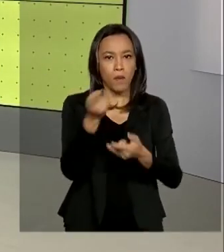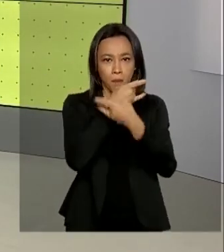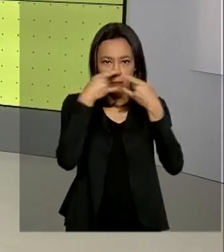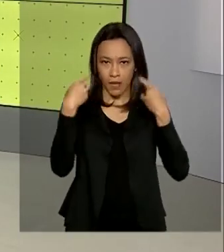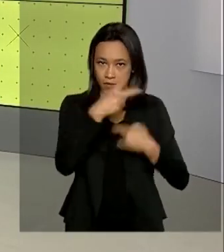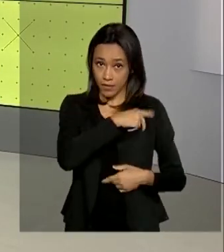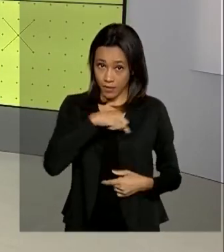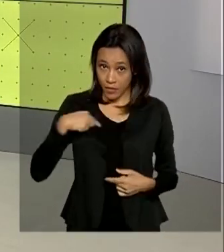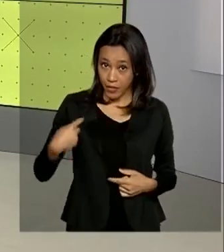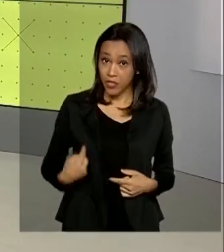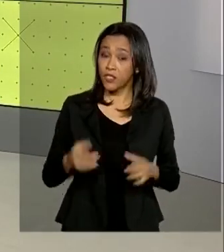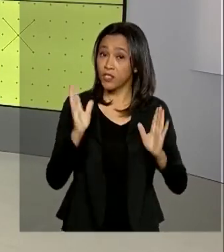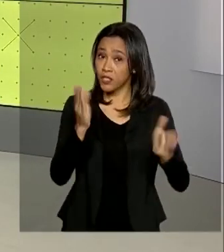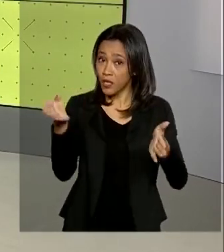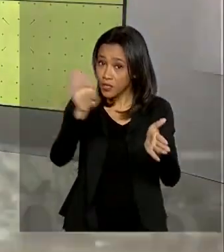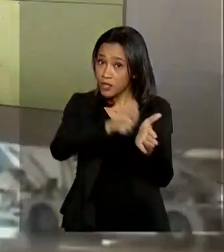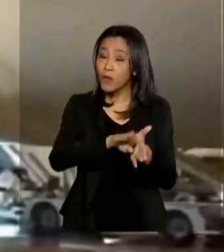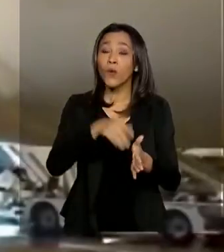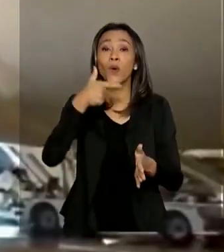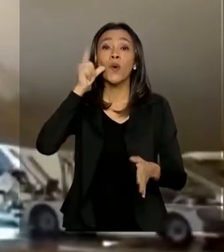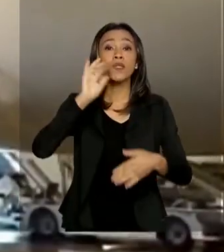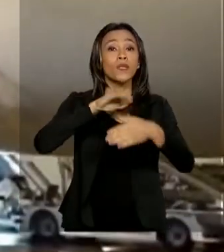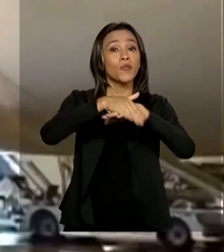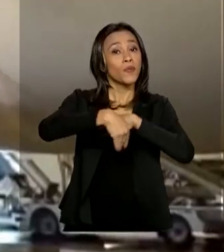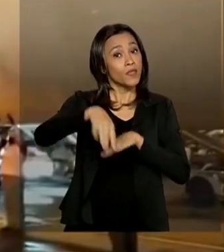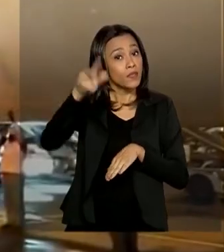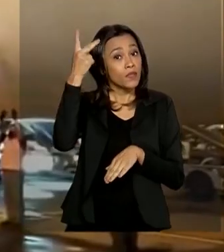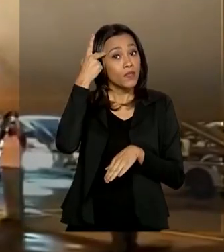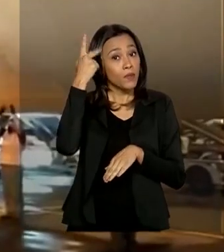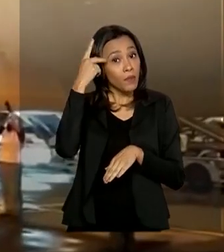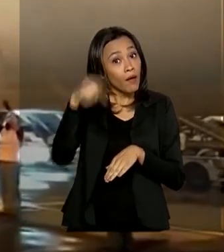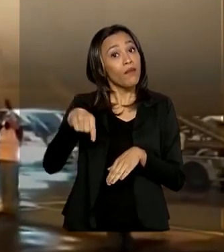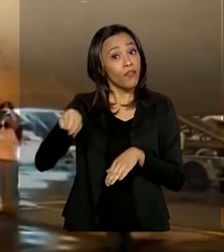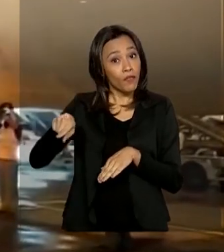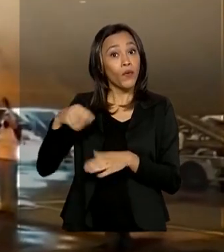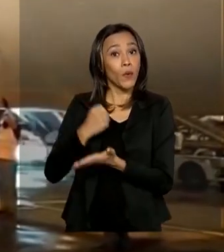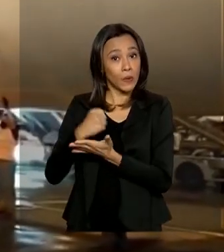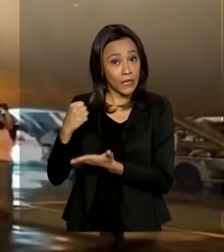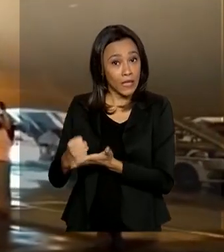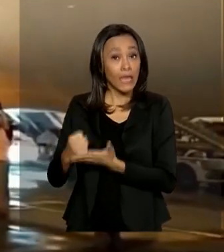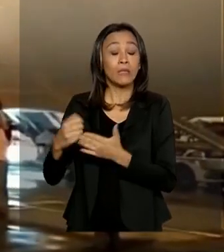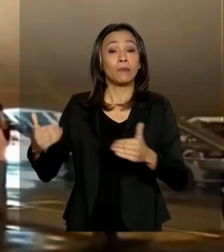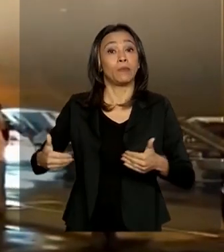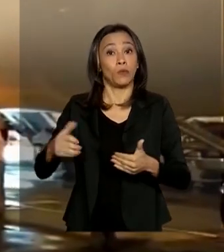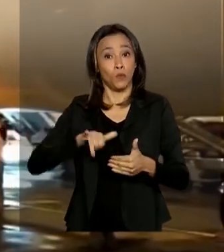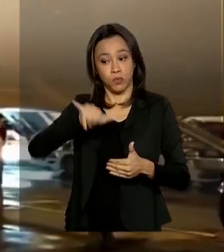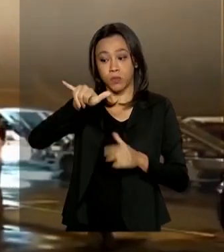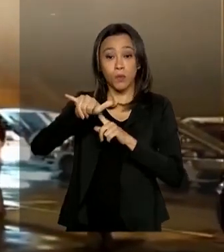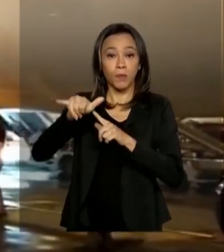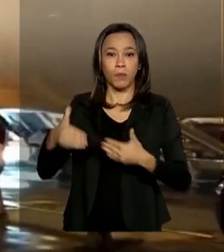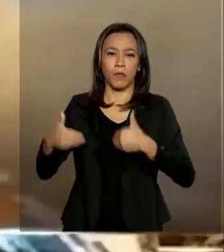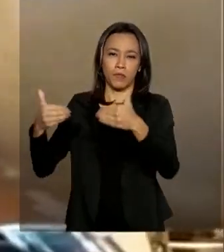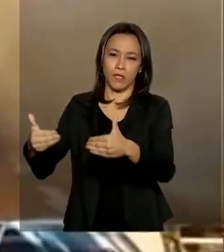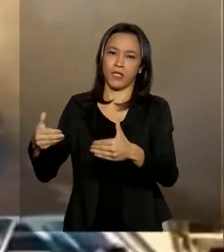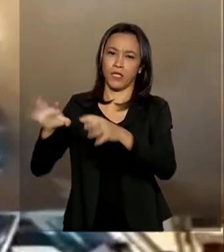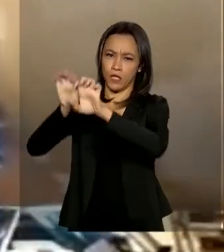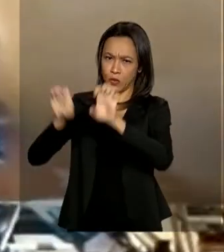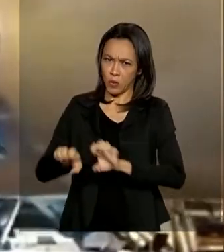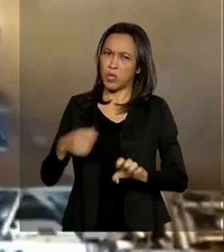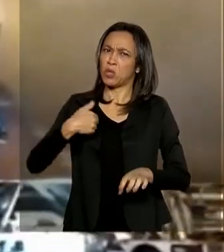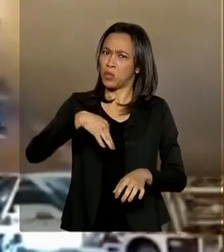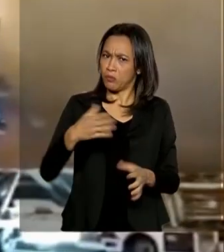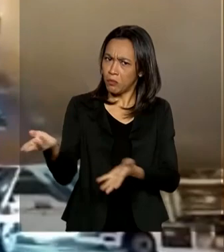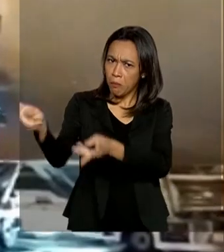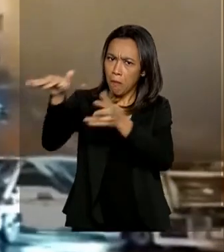chegou ao aeroporto de Guarulhos ontem à noite em um voo fretado pelo Ministério da Infraestrutura. A aeronave trouxe mais de 2 mil